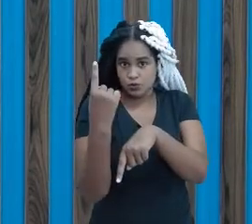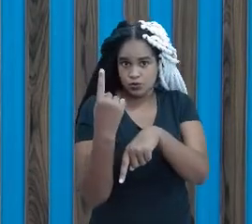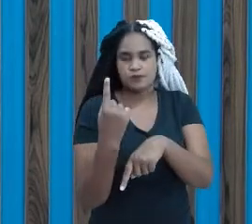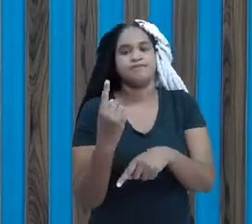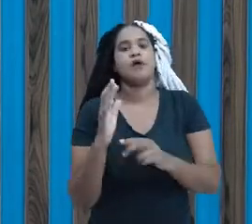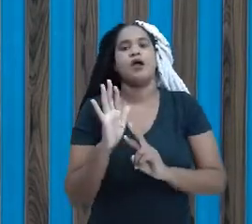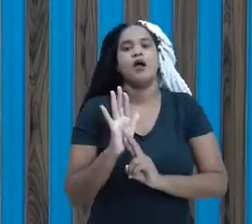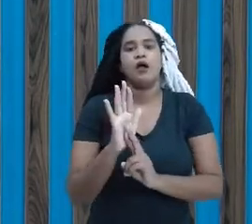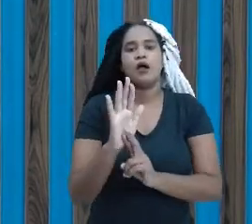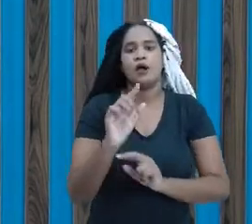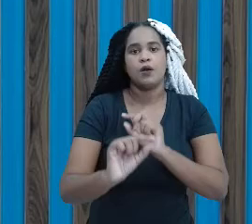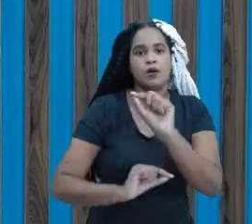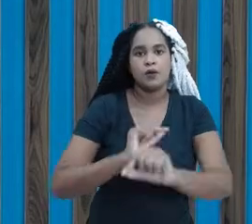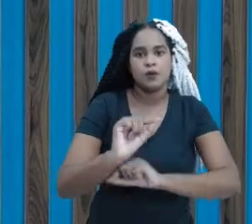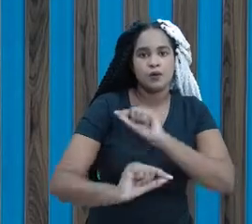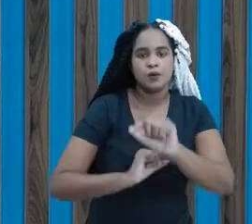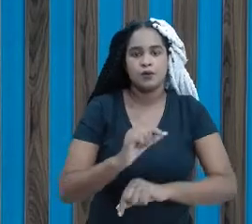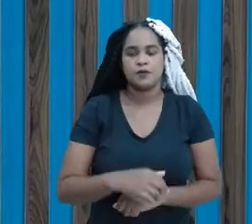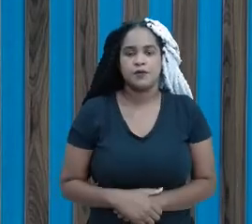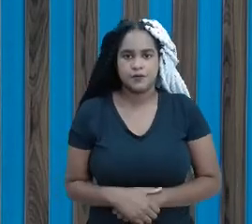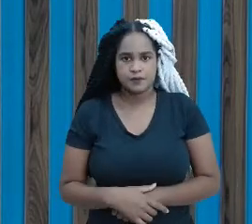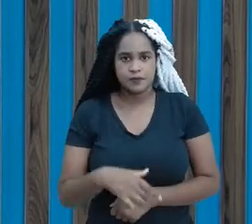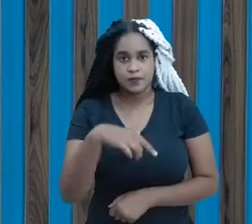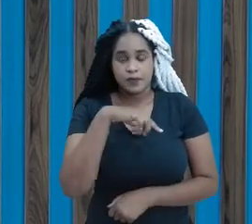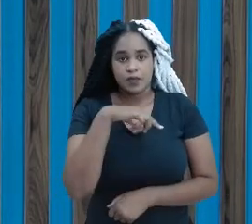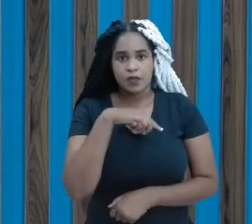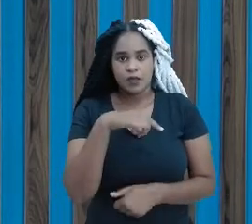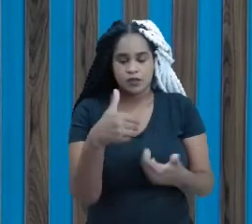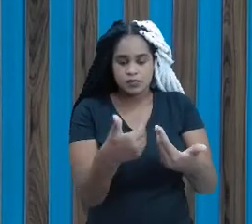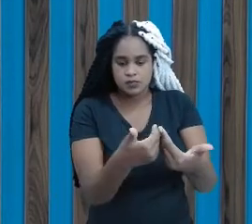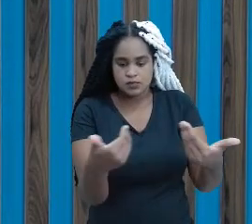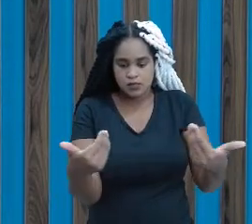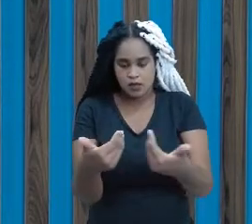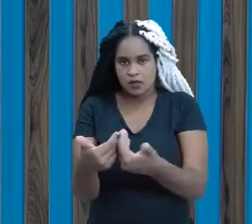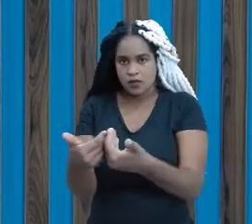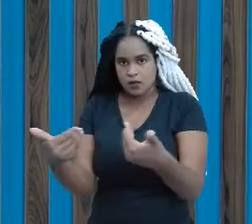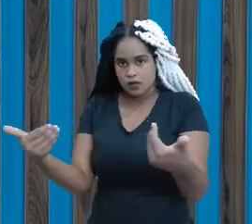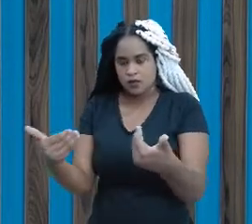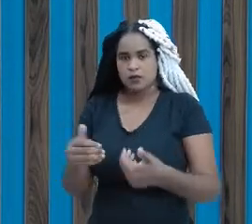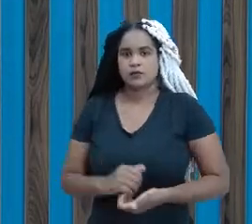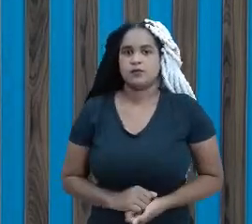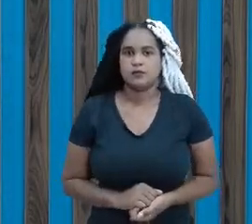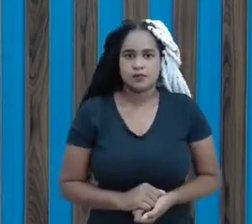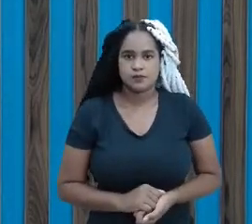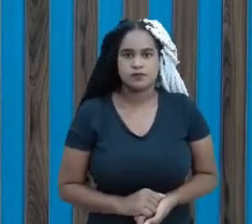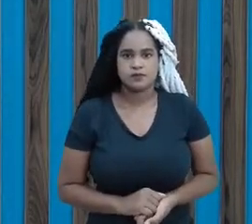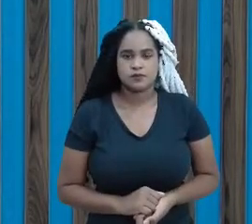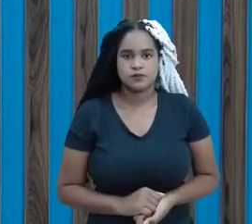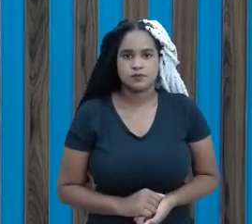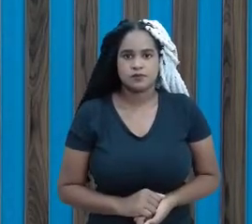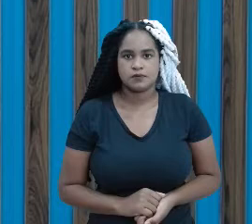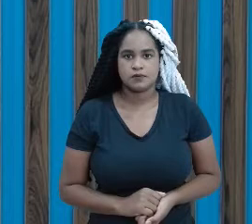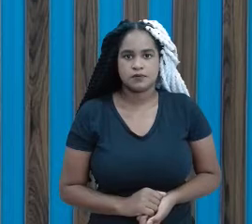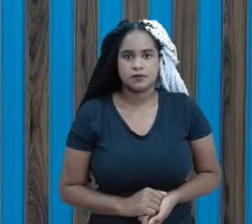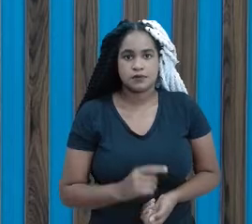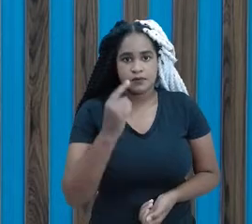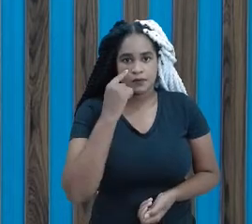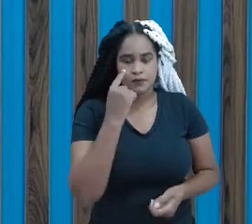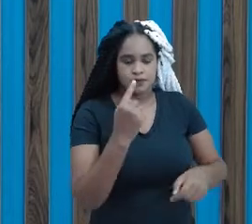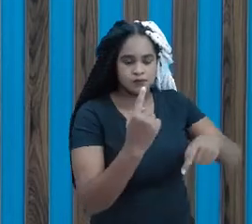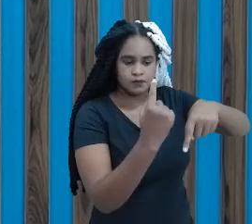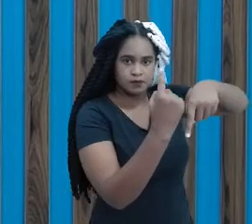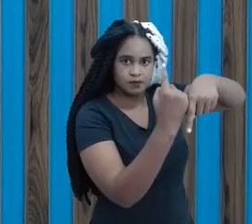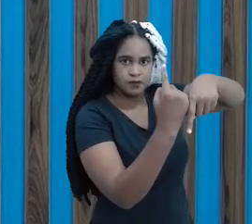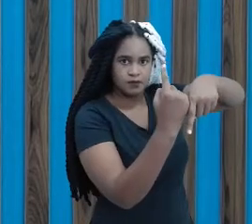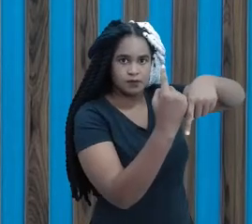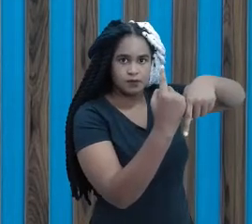representar aí que vai haver uma separação, né, dessa parte, ó, dessa parte abaixo aqui, por exemplo,